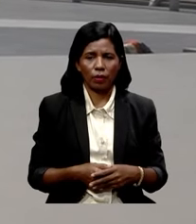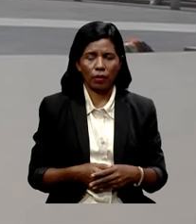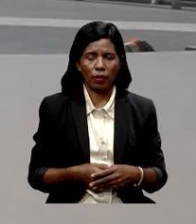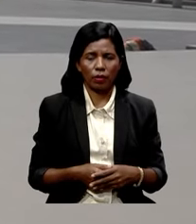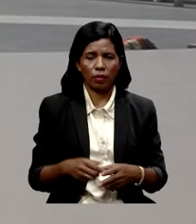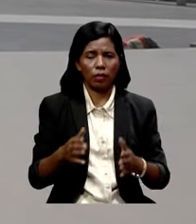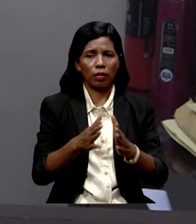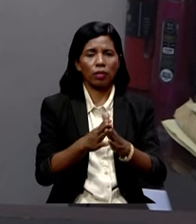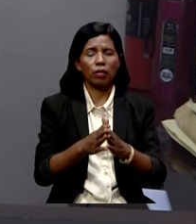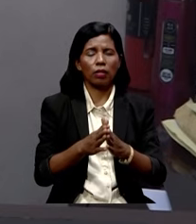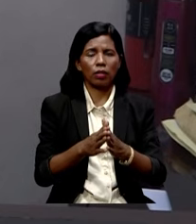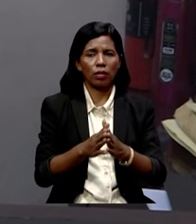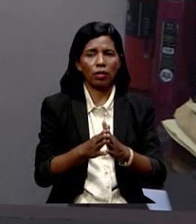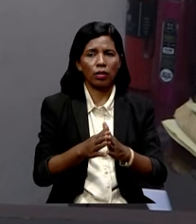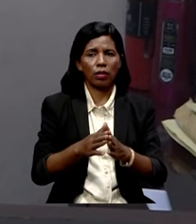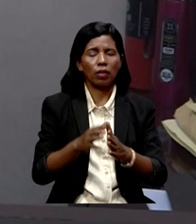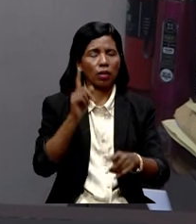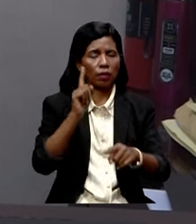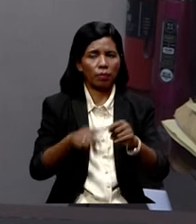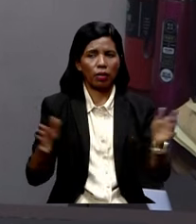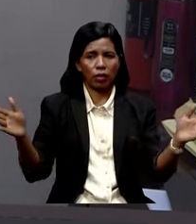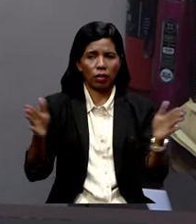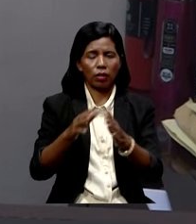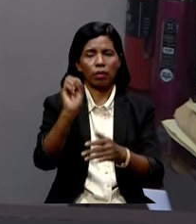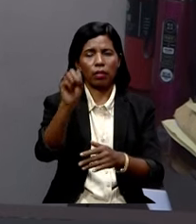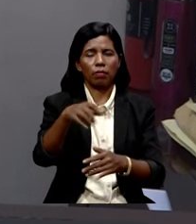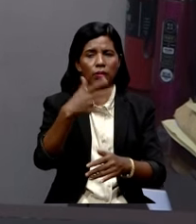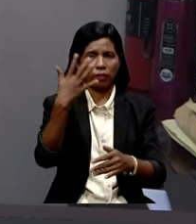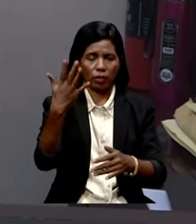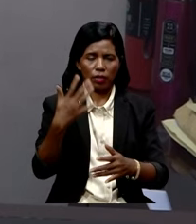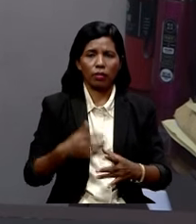ninha luan. La belle kik liu 15.